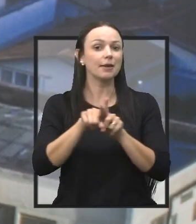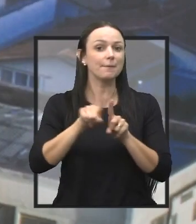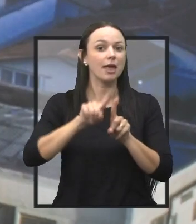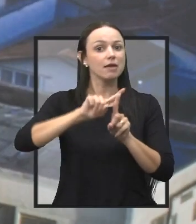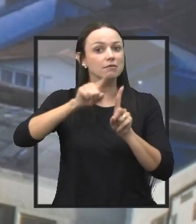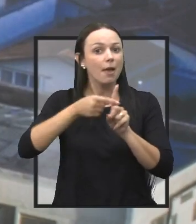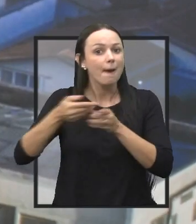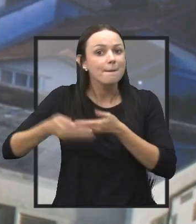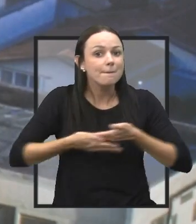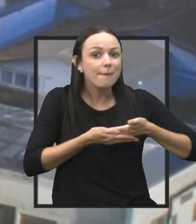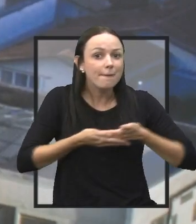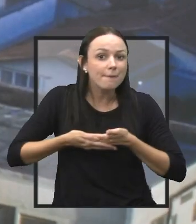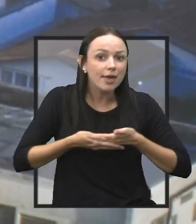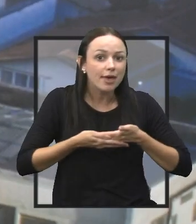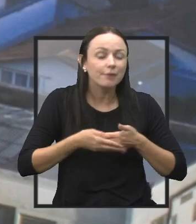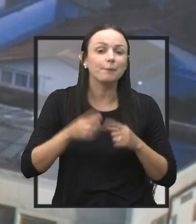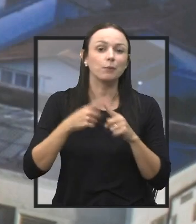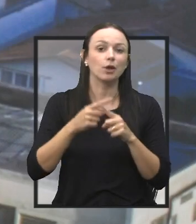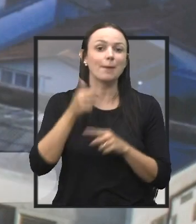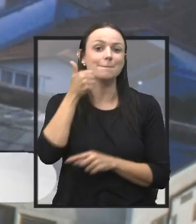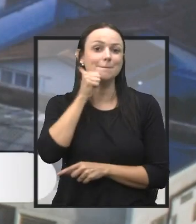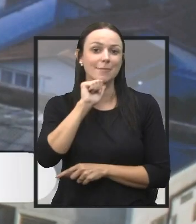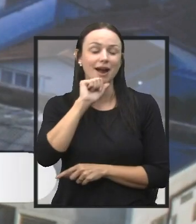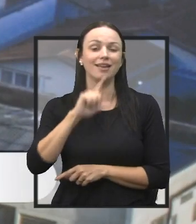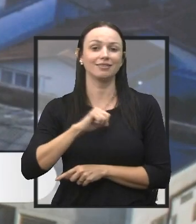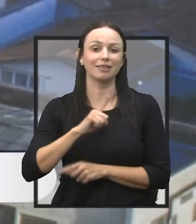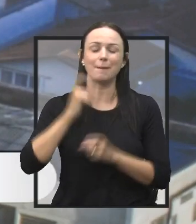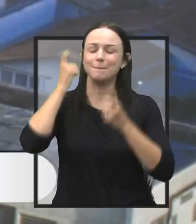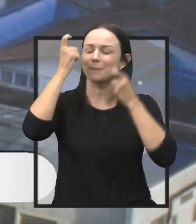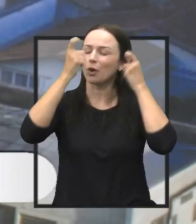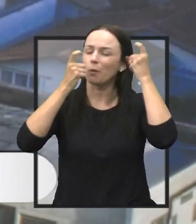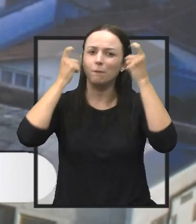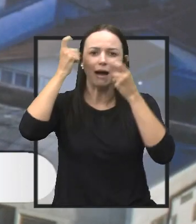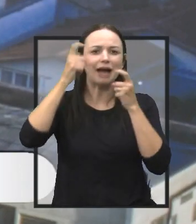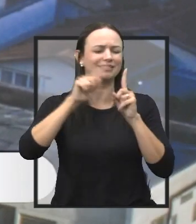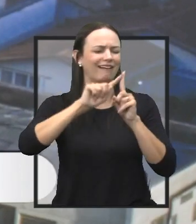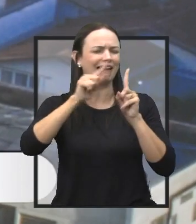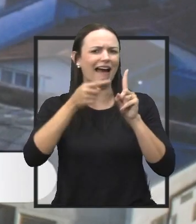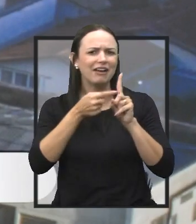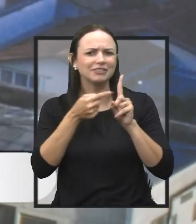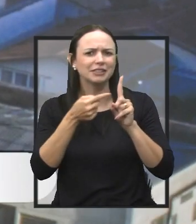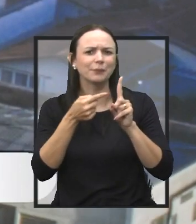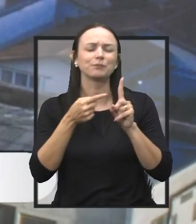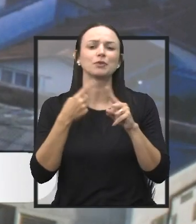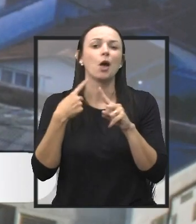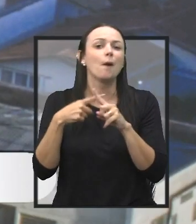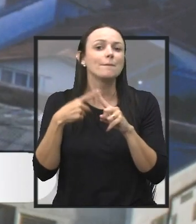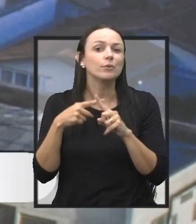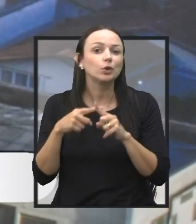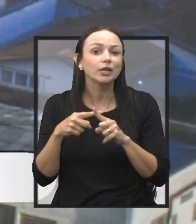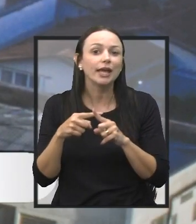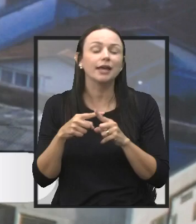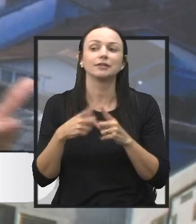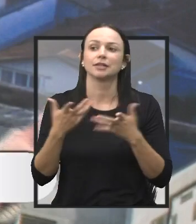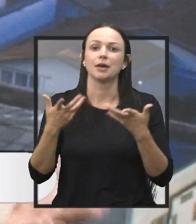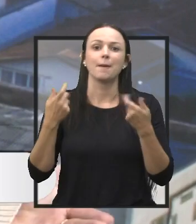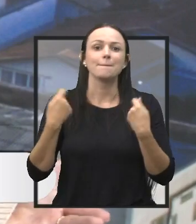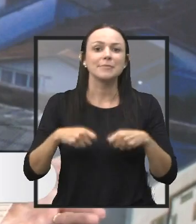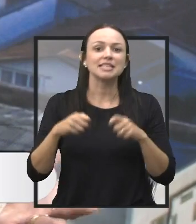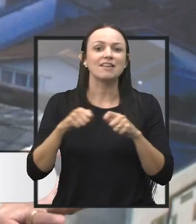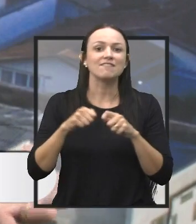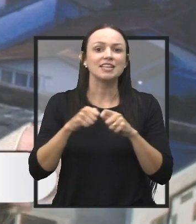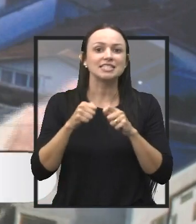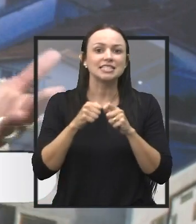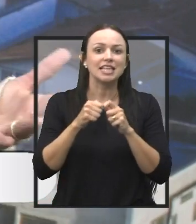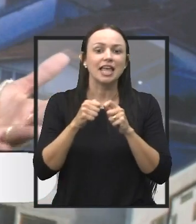recebi aqui no gabinete, mães preocupadas, gestantes, que, por exemplo, precisam fazer o ultrassom